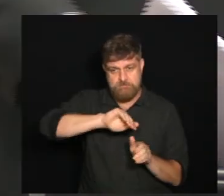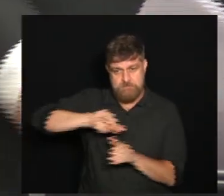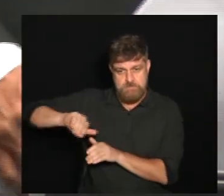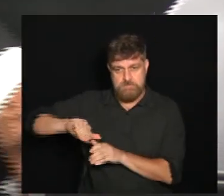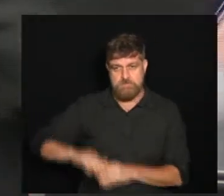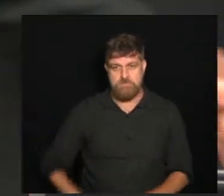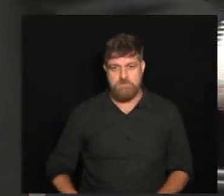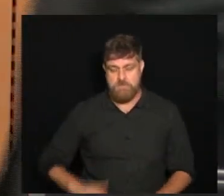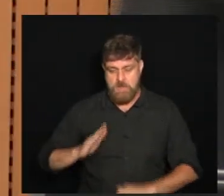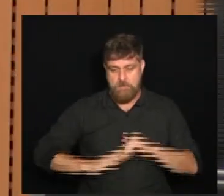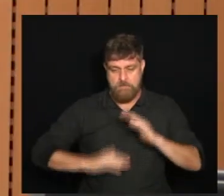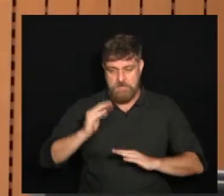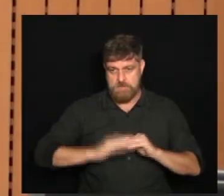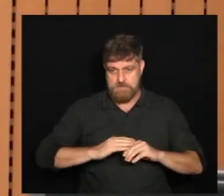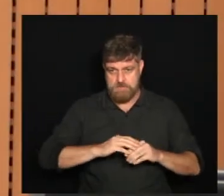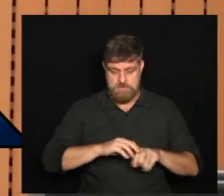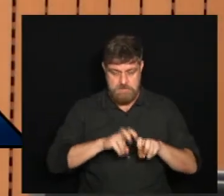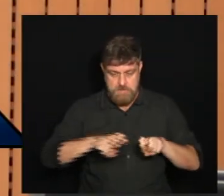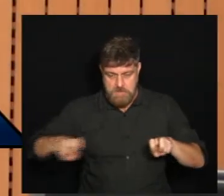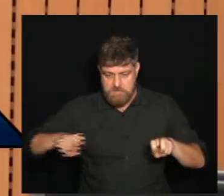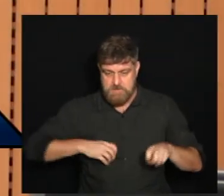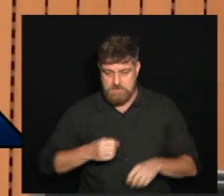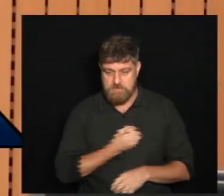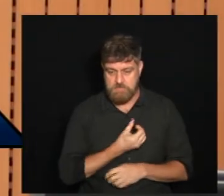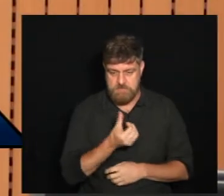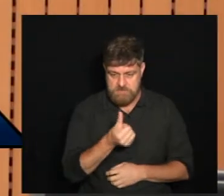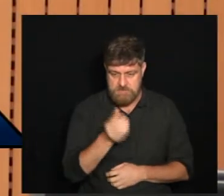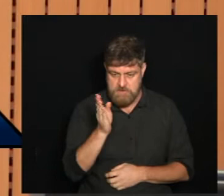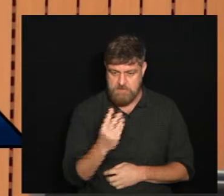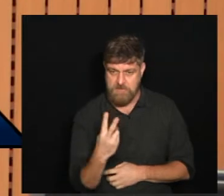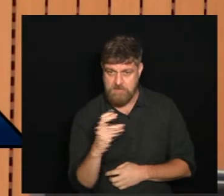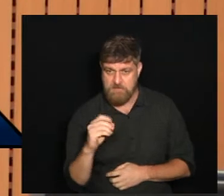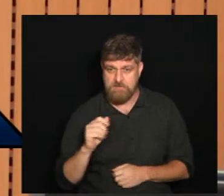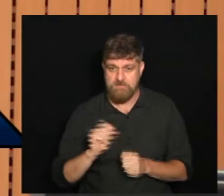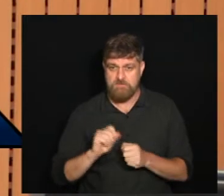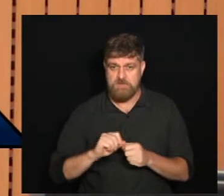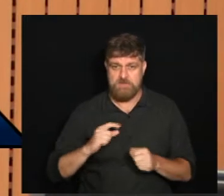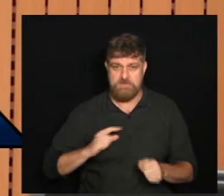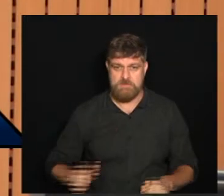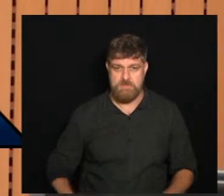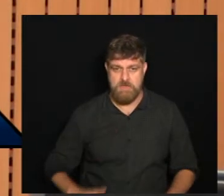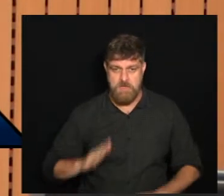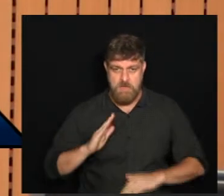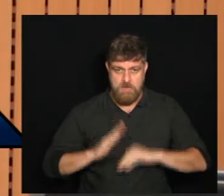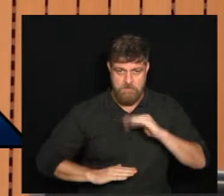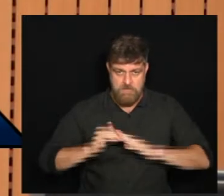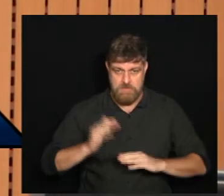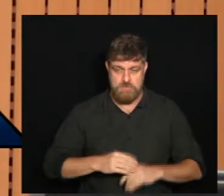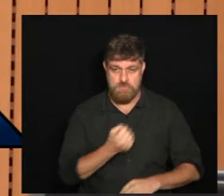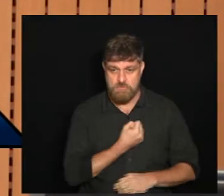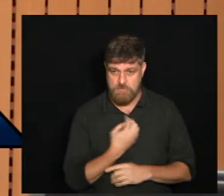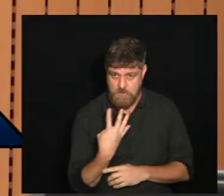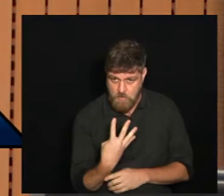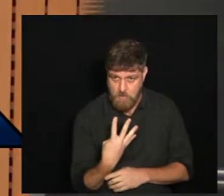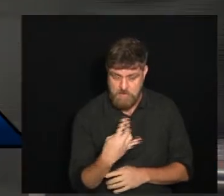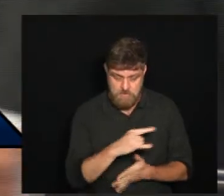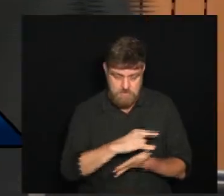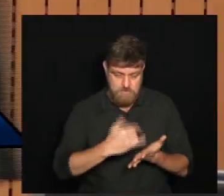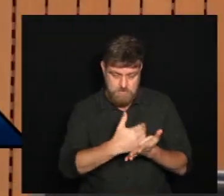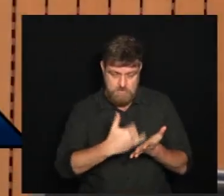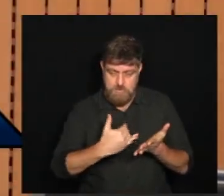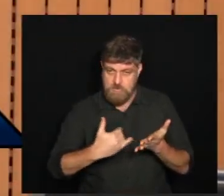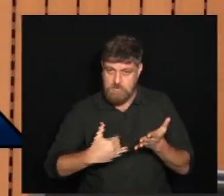Ato da mesa diretora número 6/2020. Prorroga o prazo de vigência do ato da mesa número 4/2020 e da